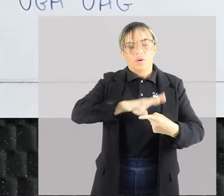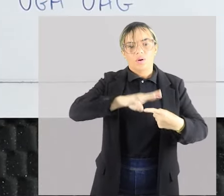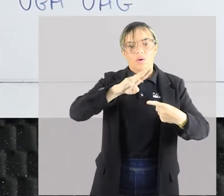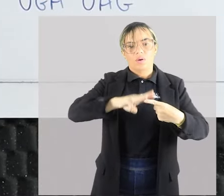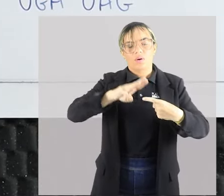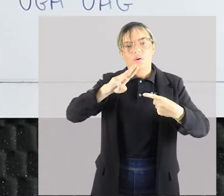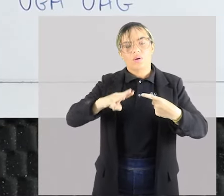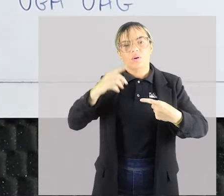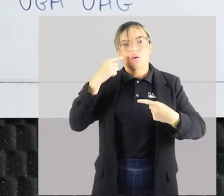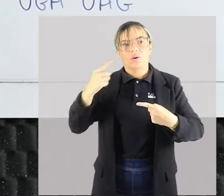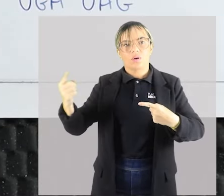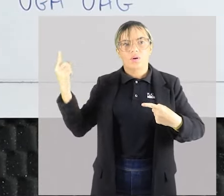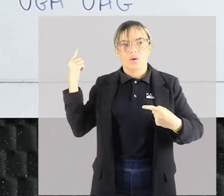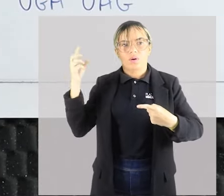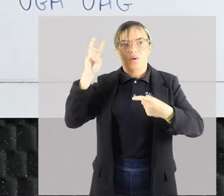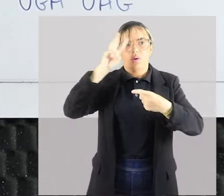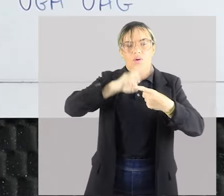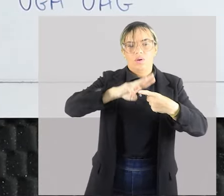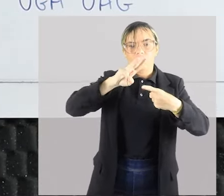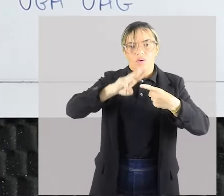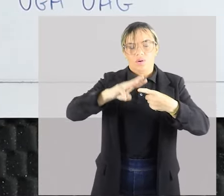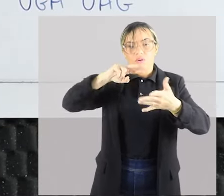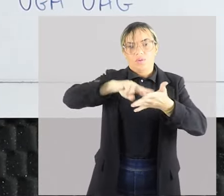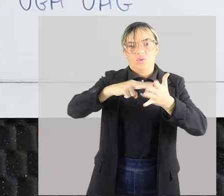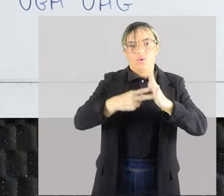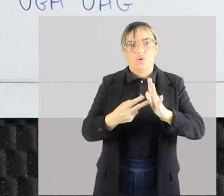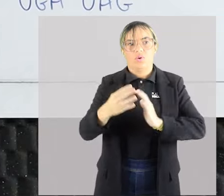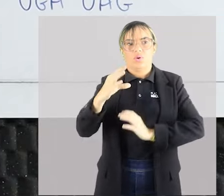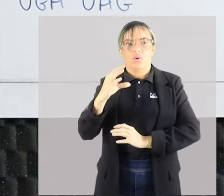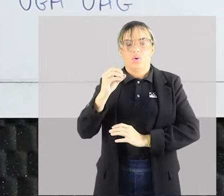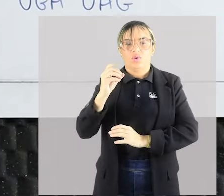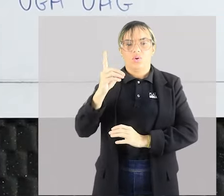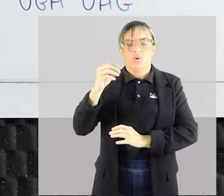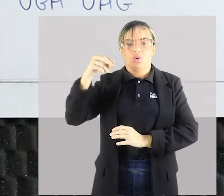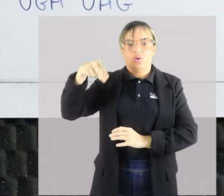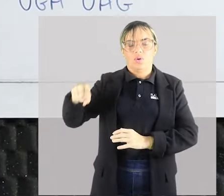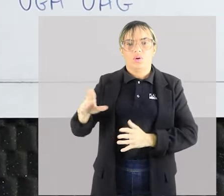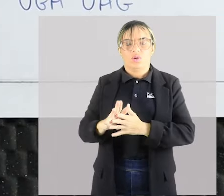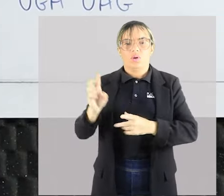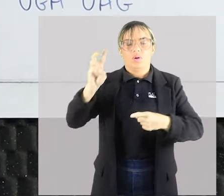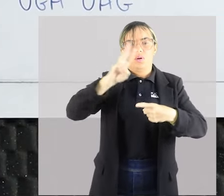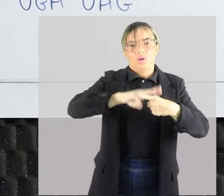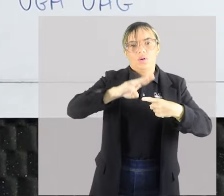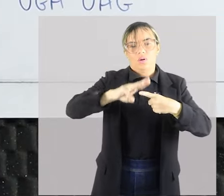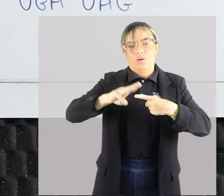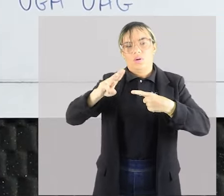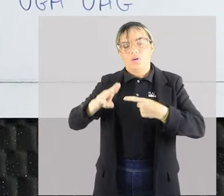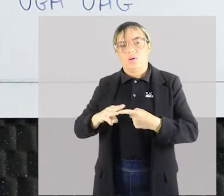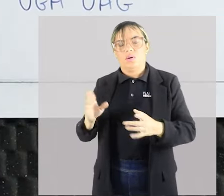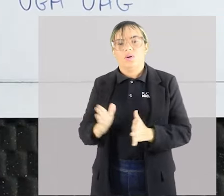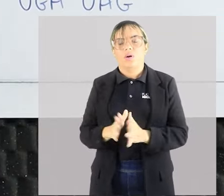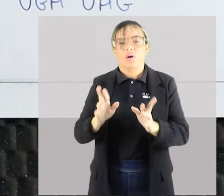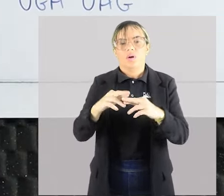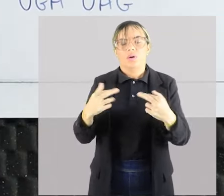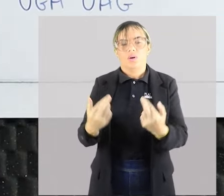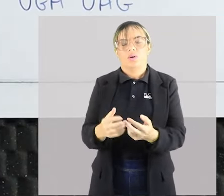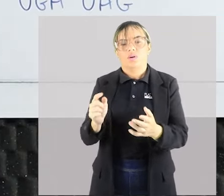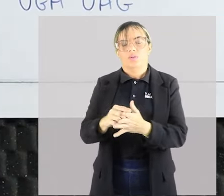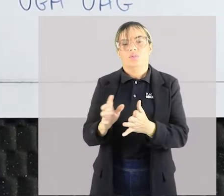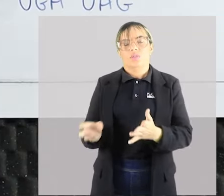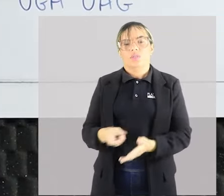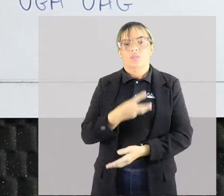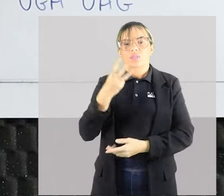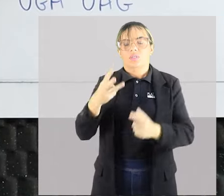codon é trinca tá gente a mesma coisa é a reunião ali de três bases nitrogenadas o codon de